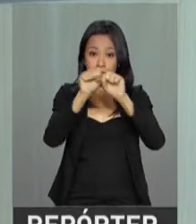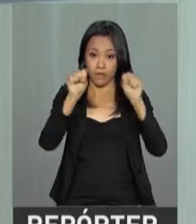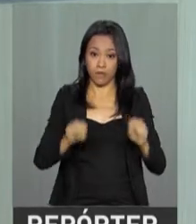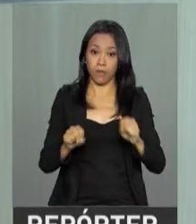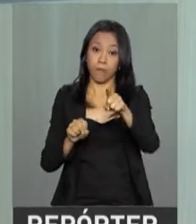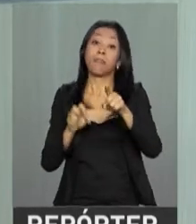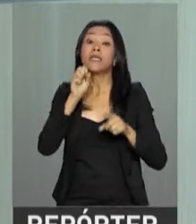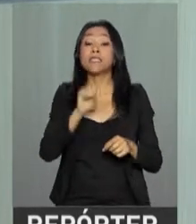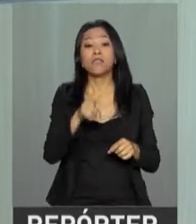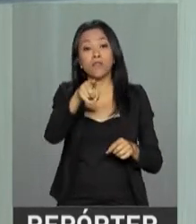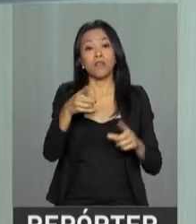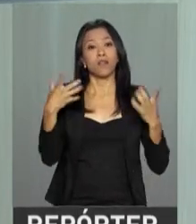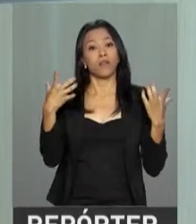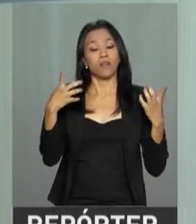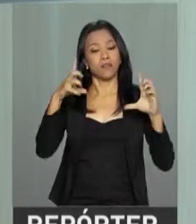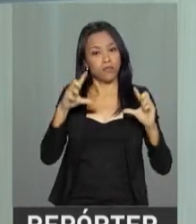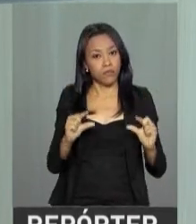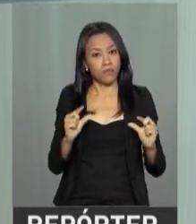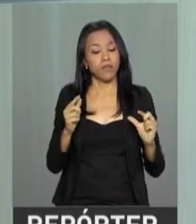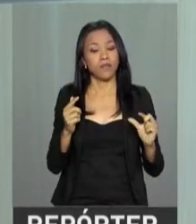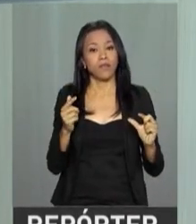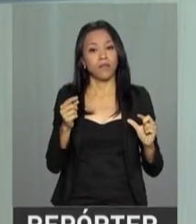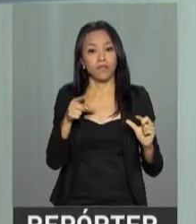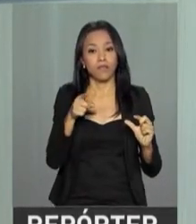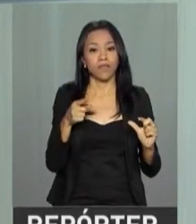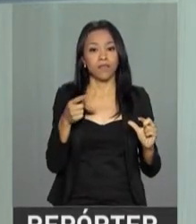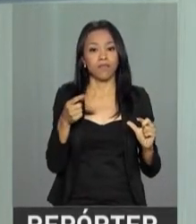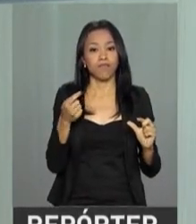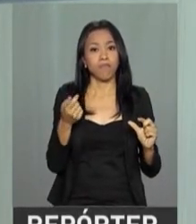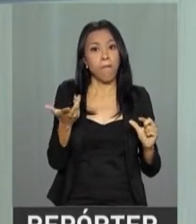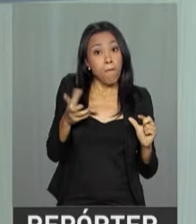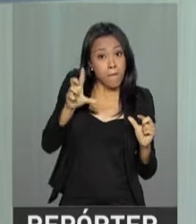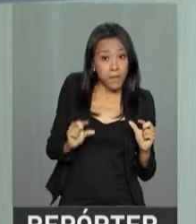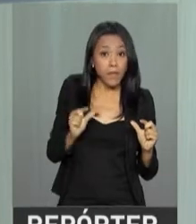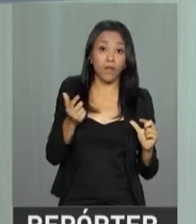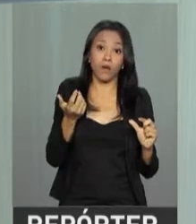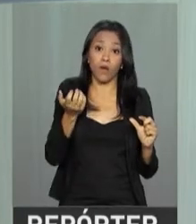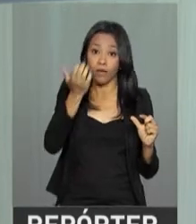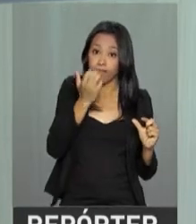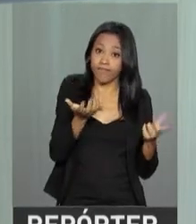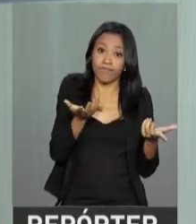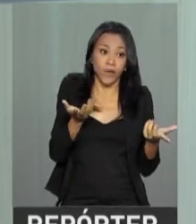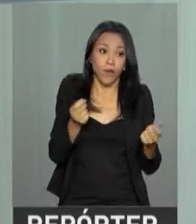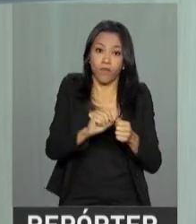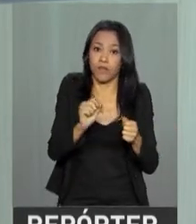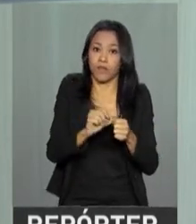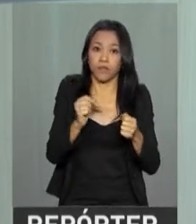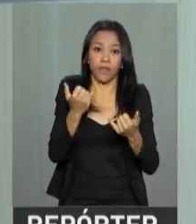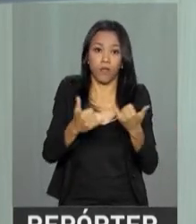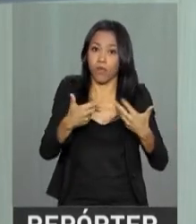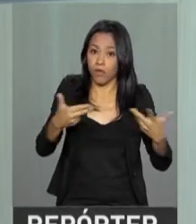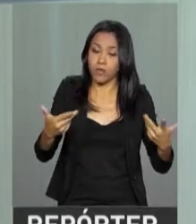seu horário você acaba tendo uma necessidade de sistema menor portanto menos investimento portanto mais